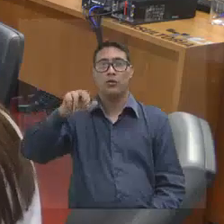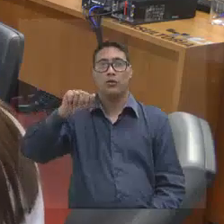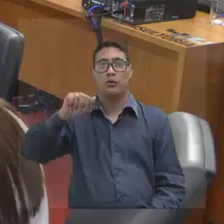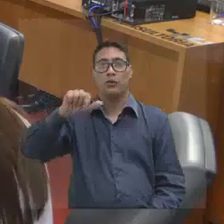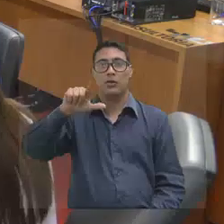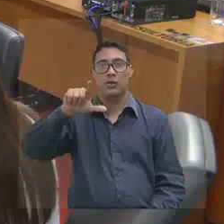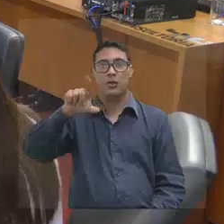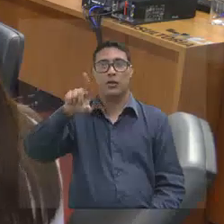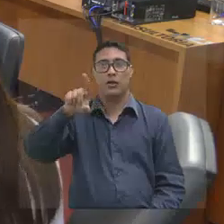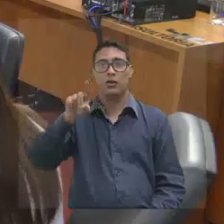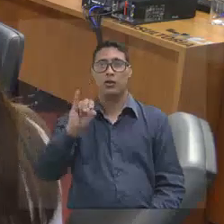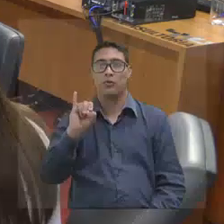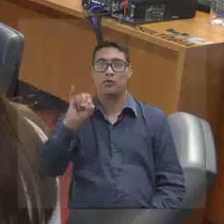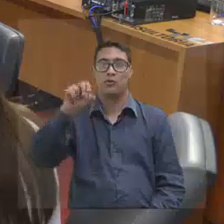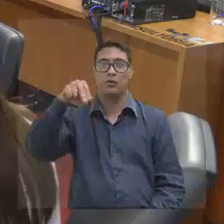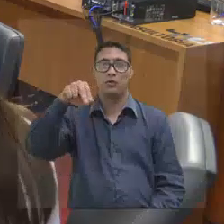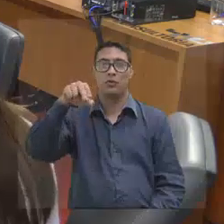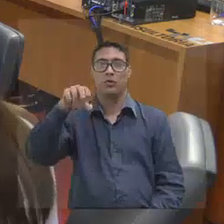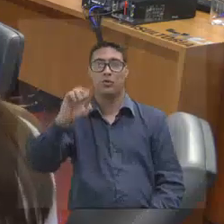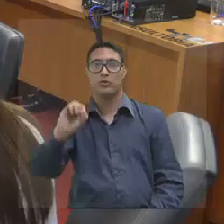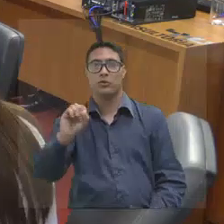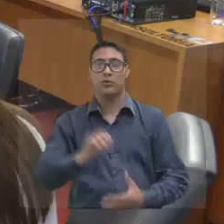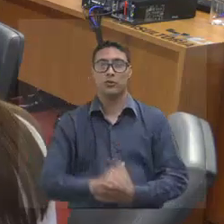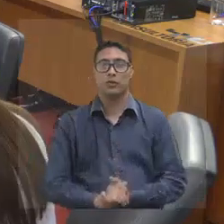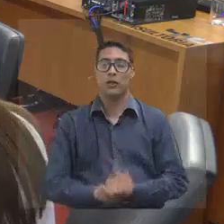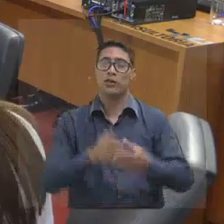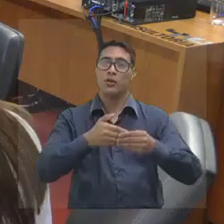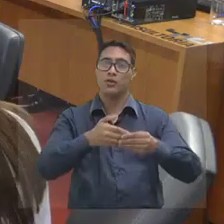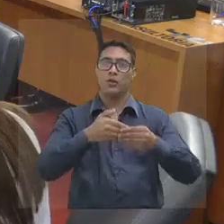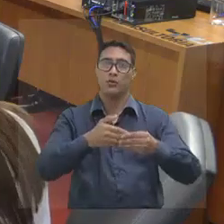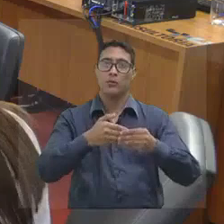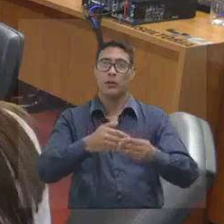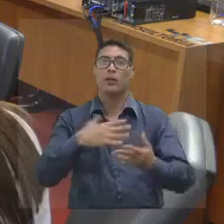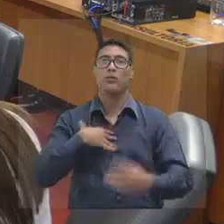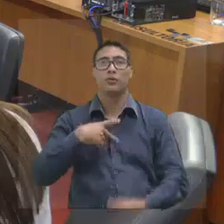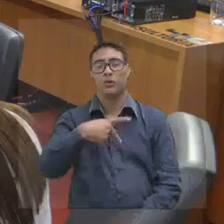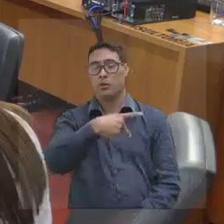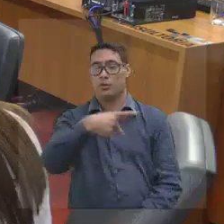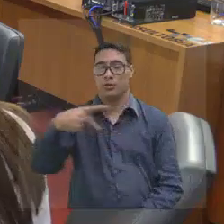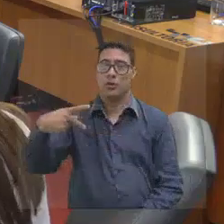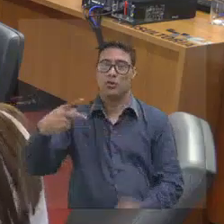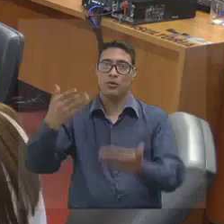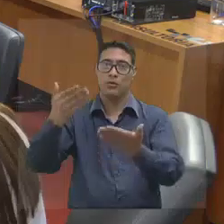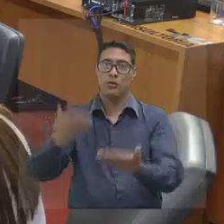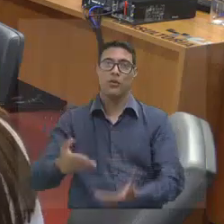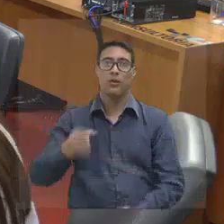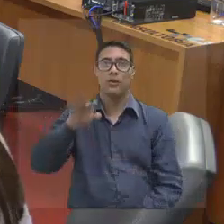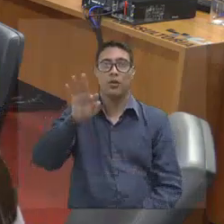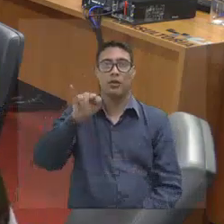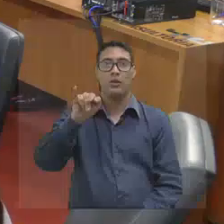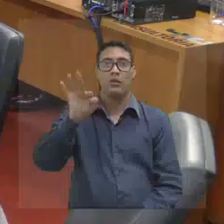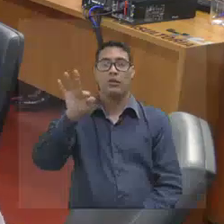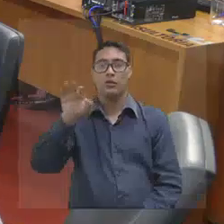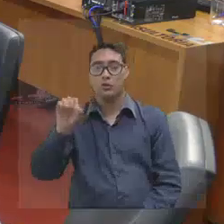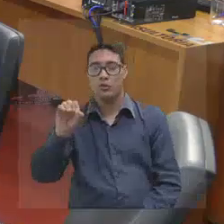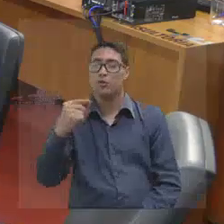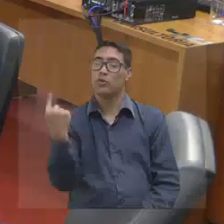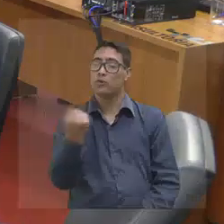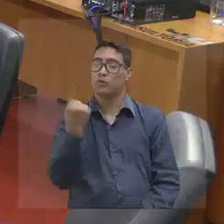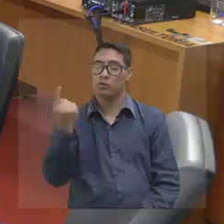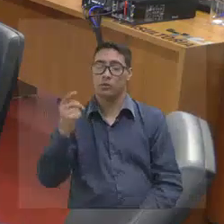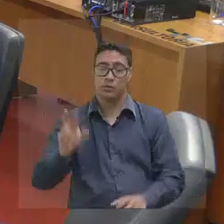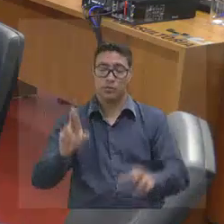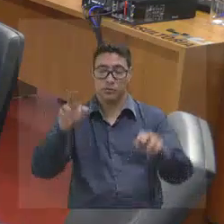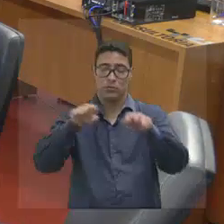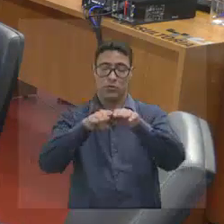Bom dia a todos cumprimenta que o presidente nosso nome Presidente Tito todos que compõem a mesa